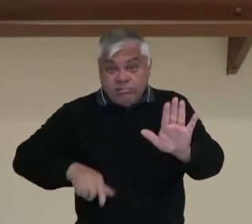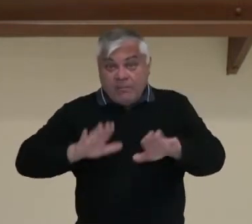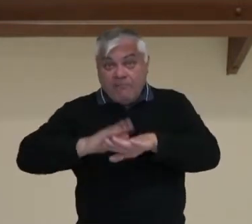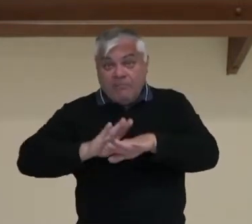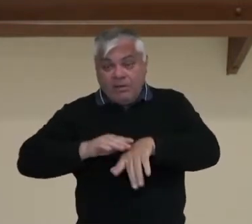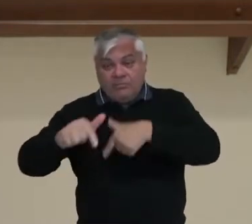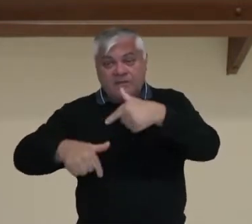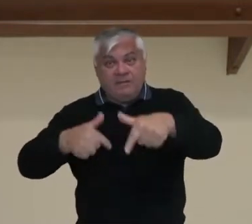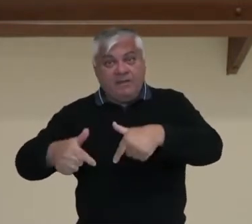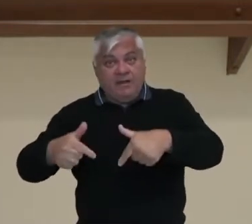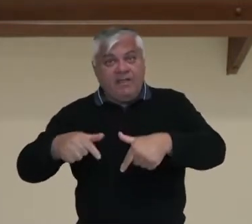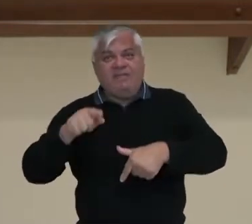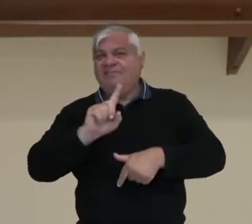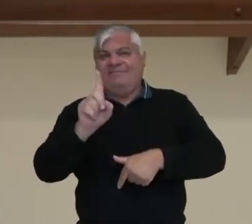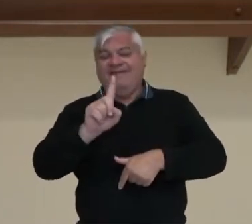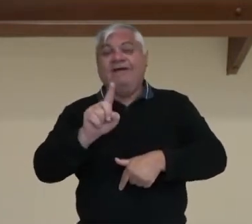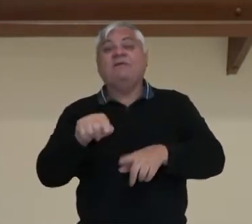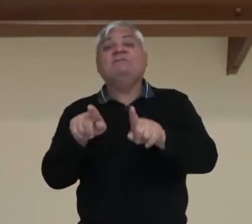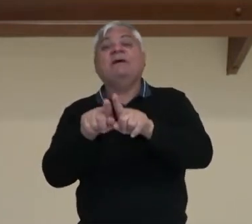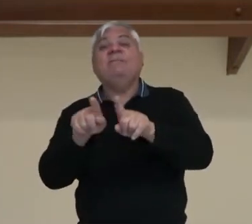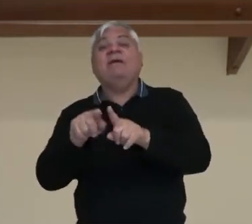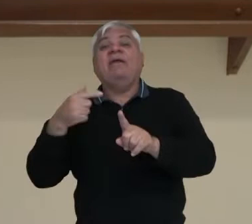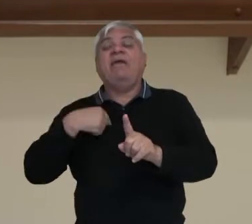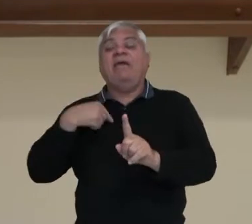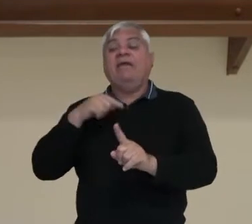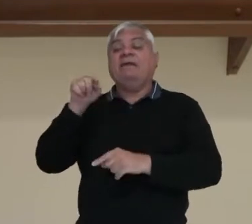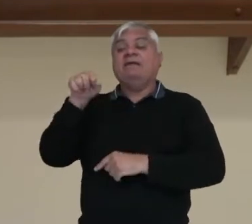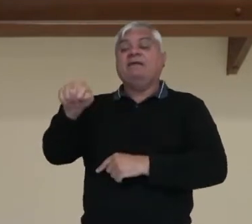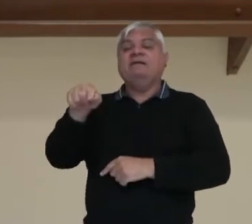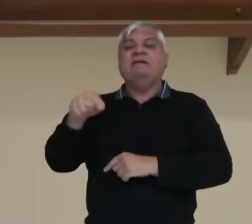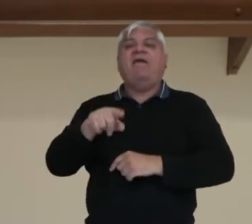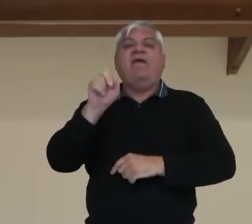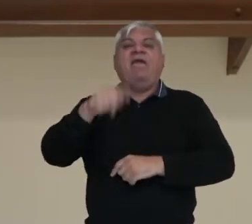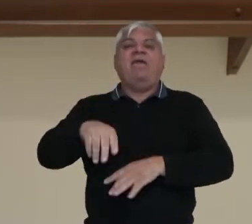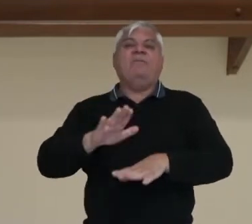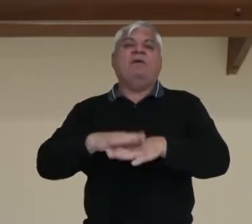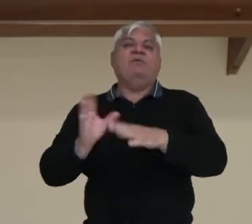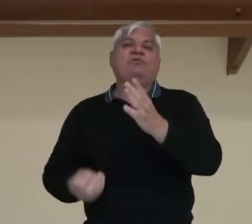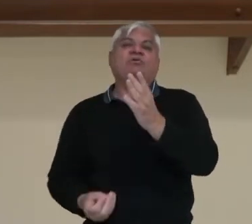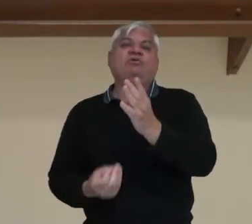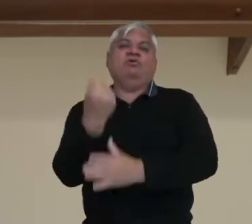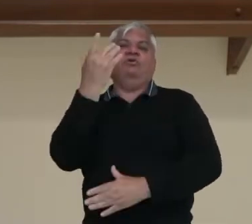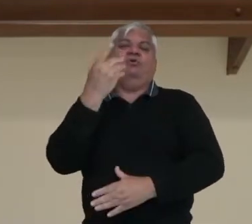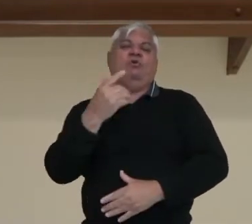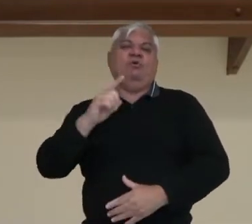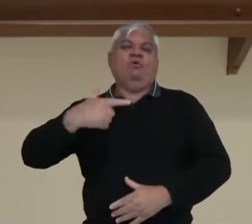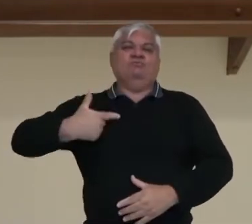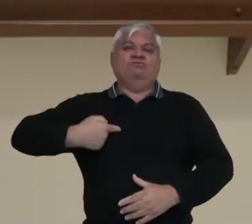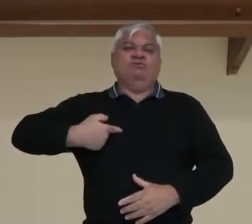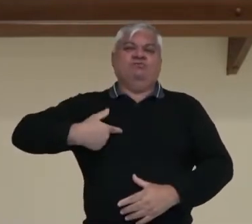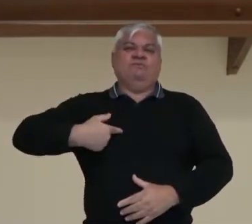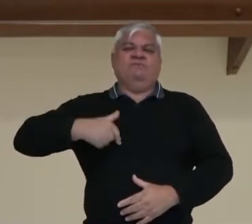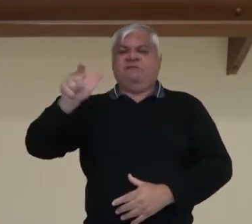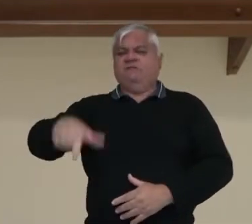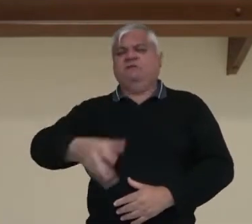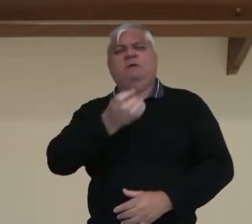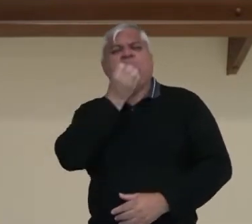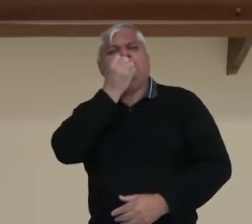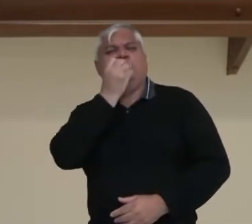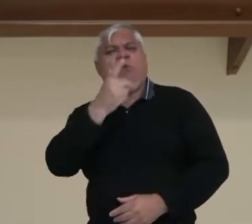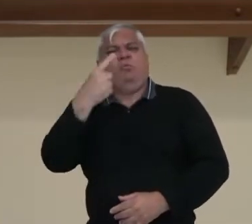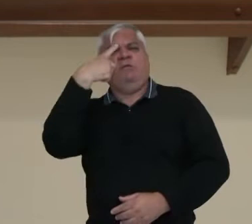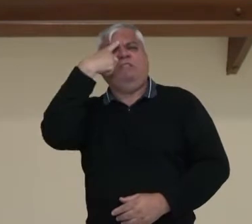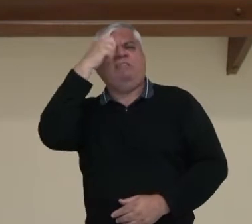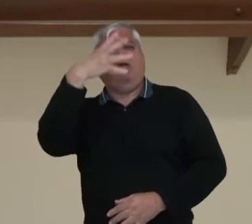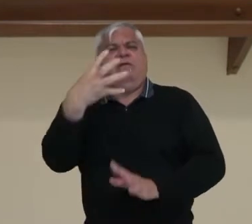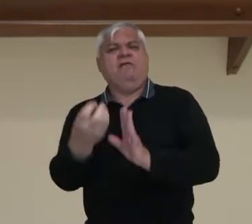na verdade ela é vista e apontada como um fruto da bondade do presidente Getúlio Vargas, que